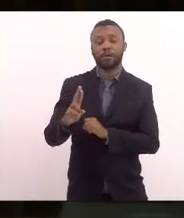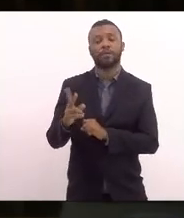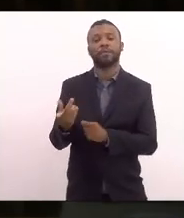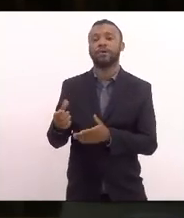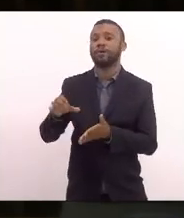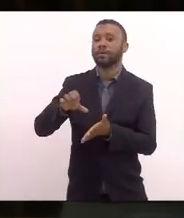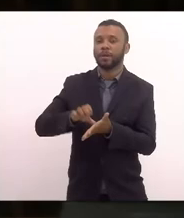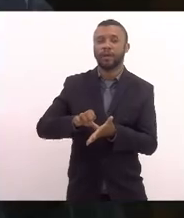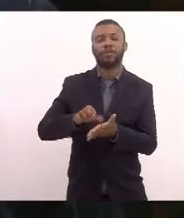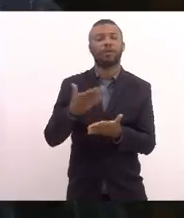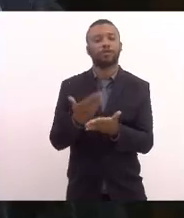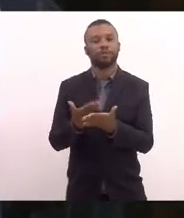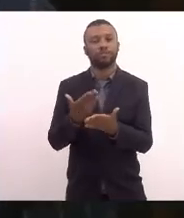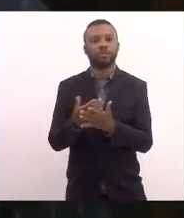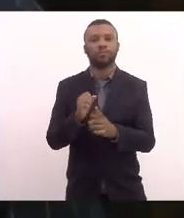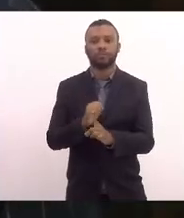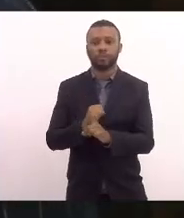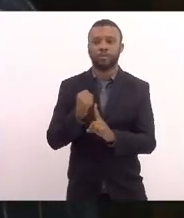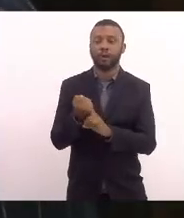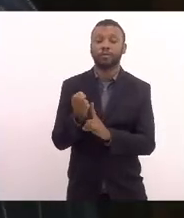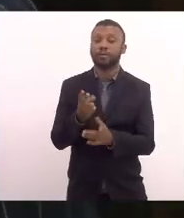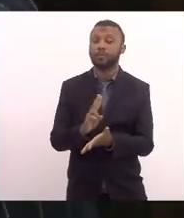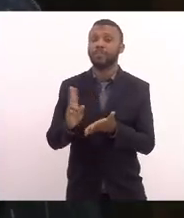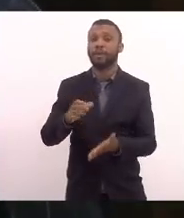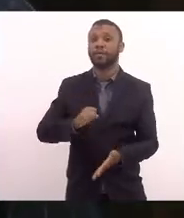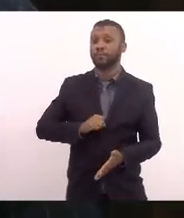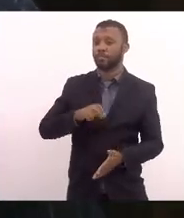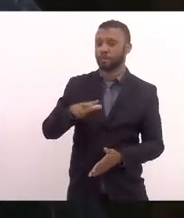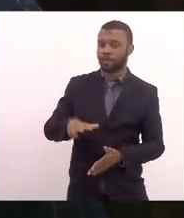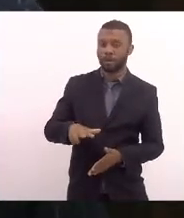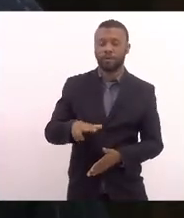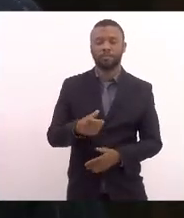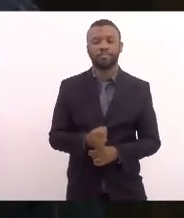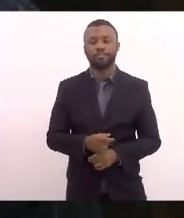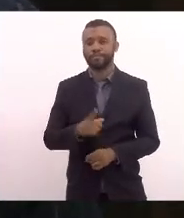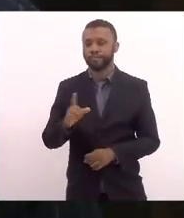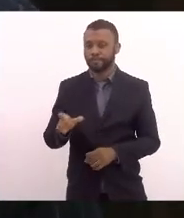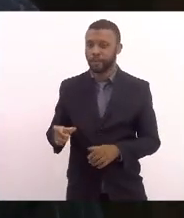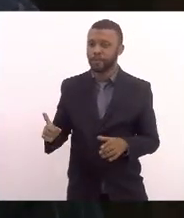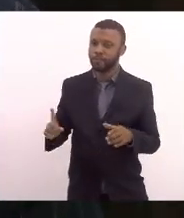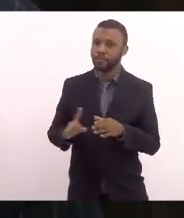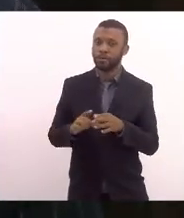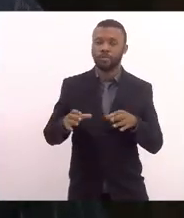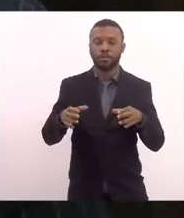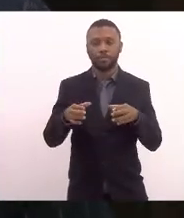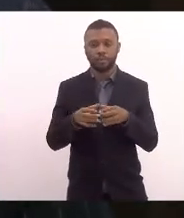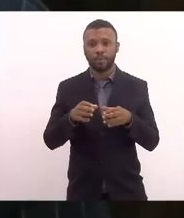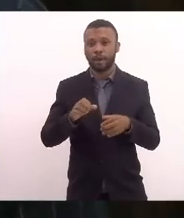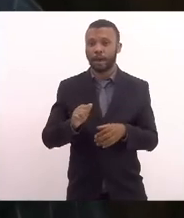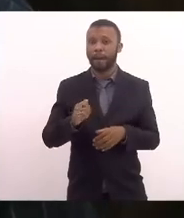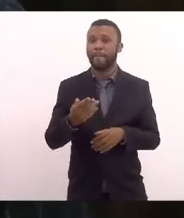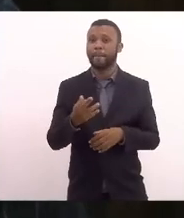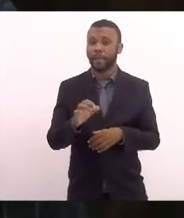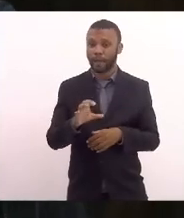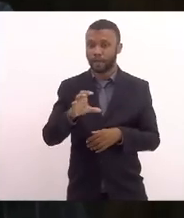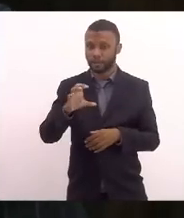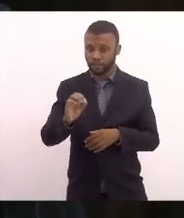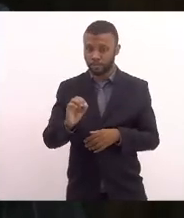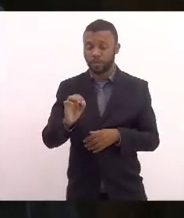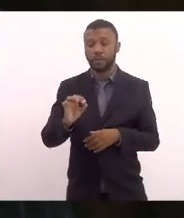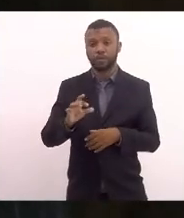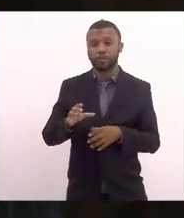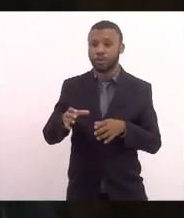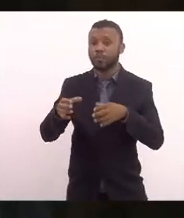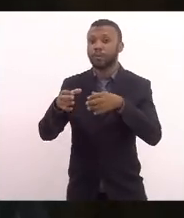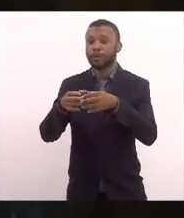da Universidade Coimbra, Portugal, membro do GT de Educação Popular e Saúde da Abrase do Comitê Coordenador da